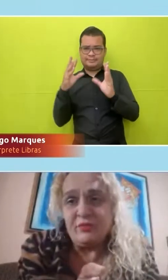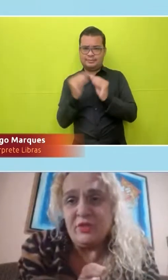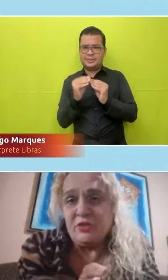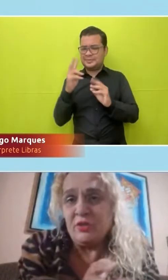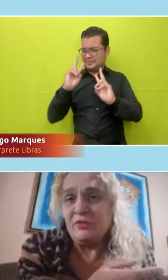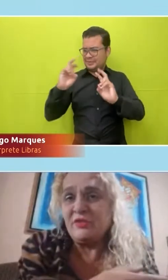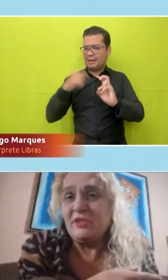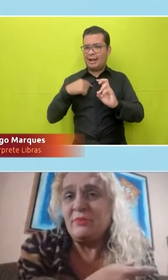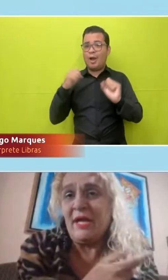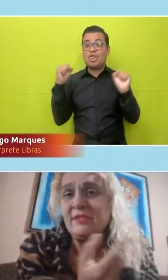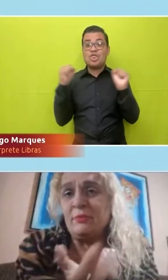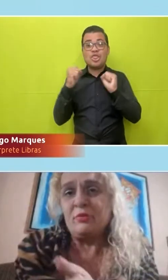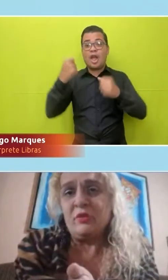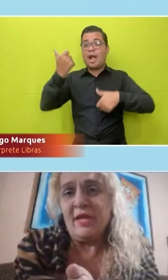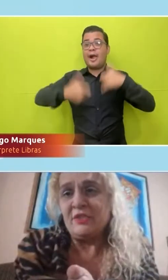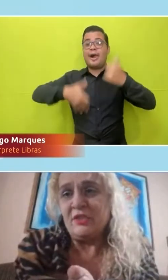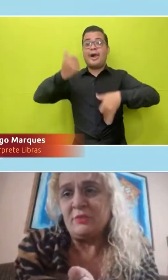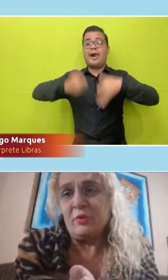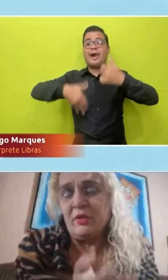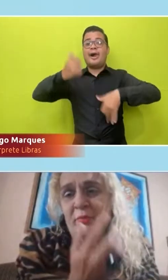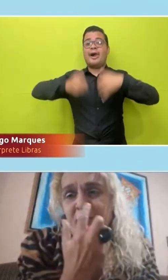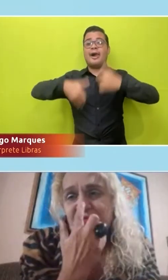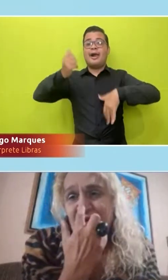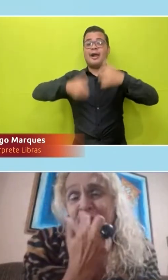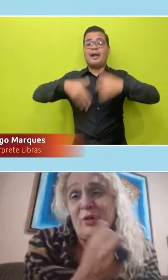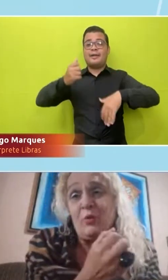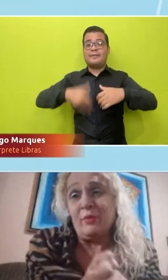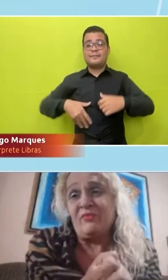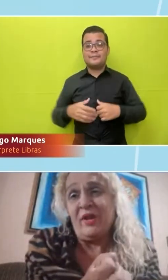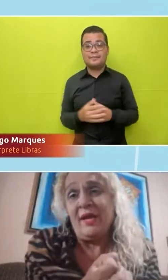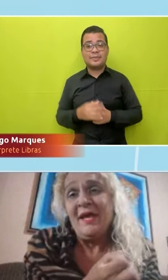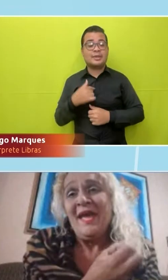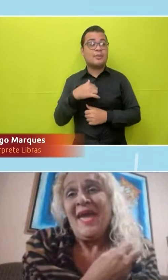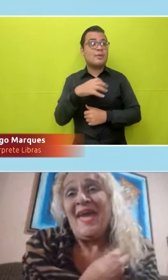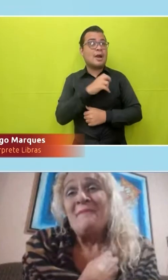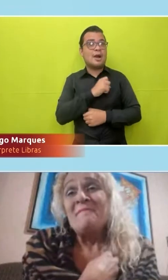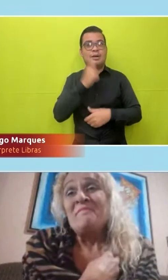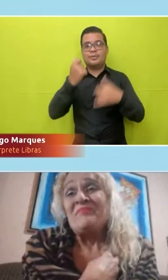viu, gente? Vocês me darem essa oportunidade desse programa para me falar, porque eu amo falar.